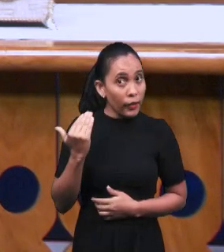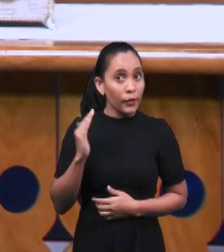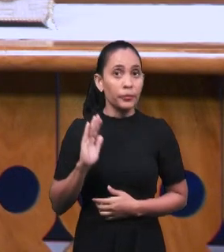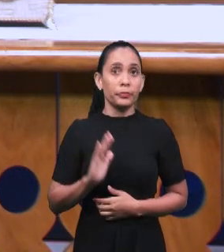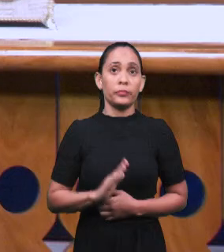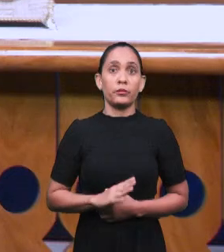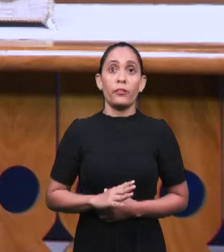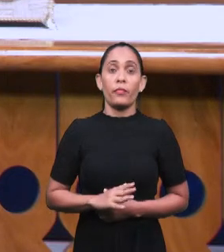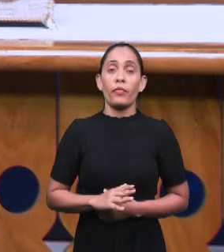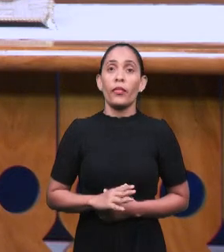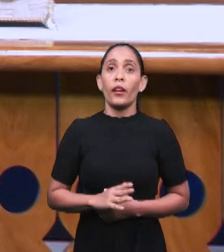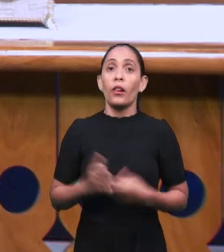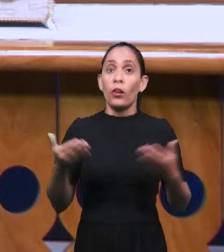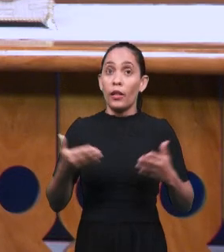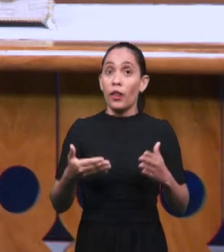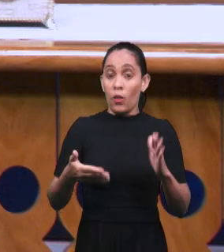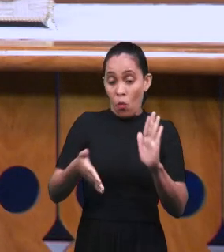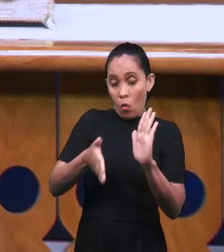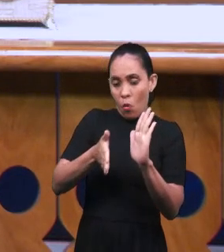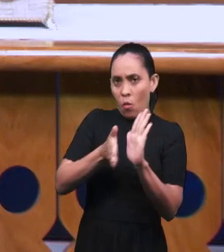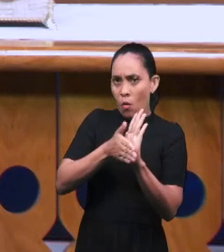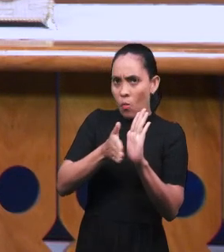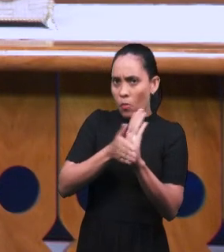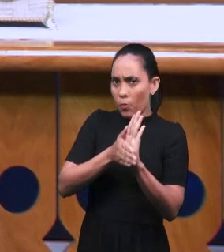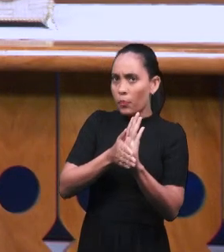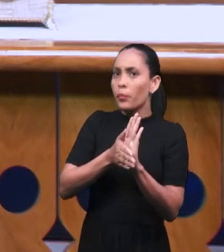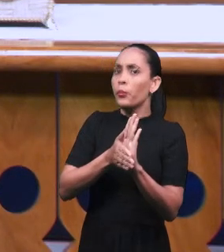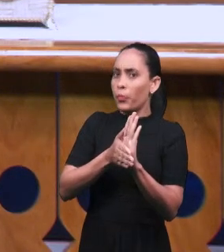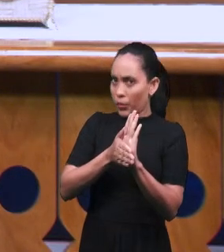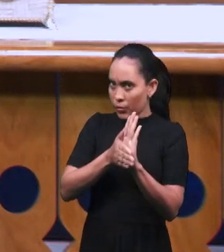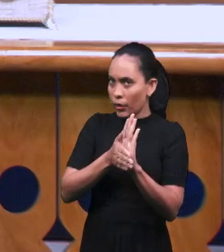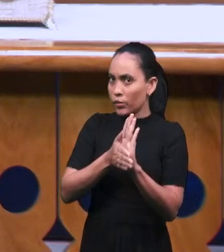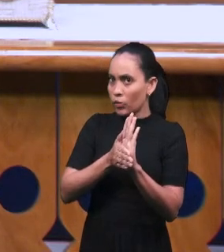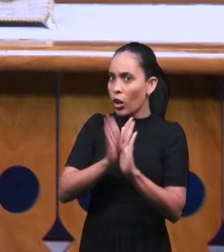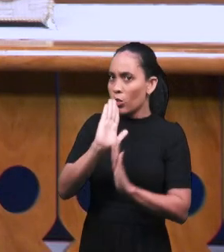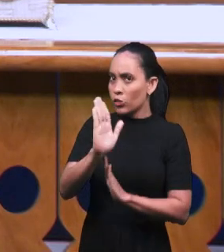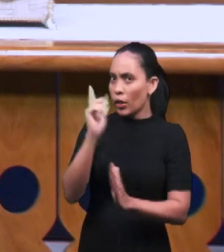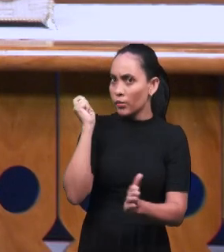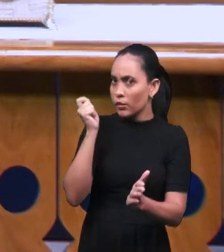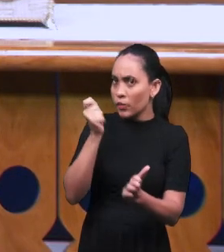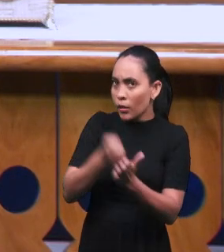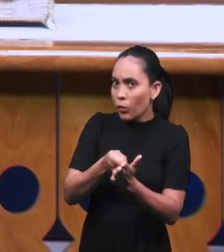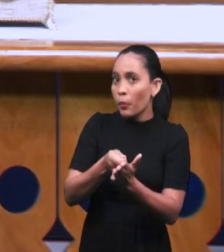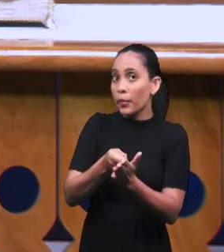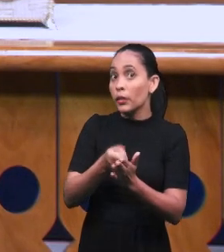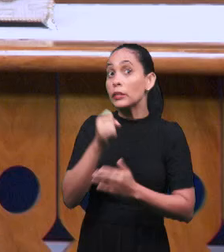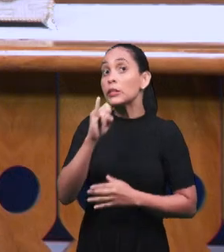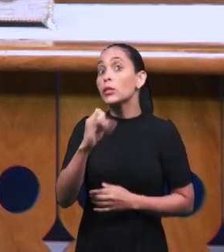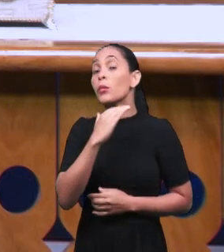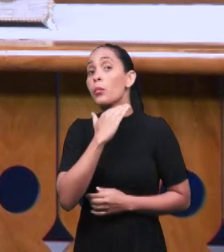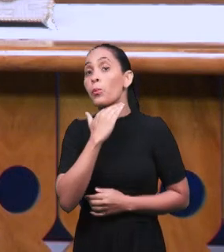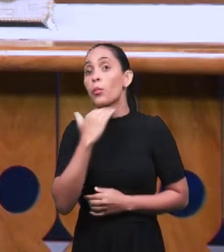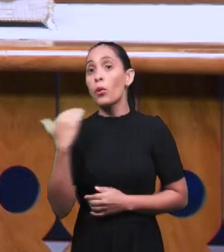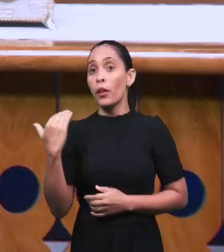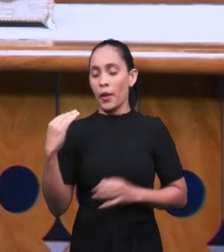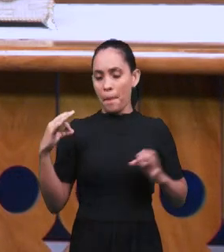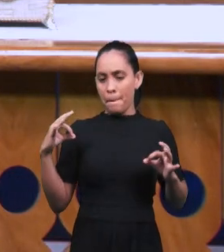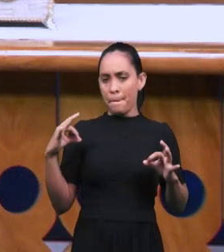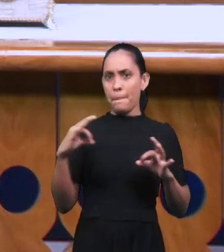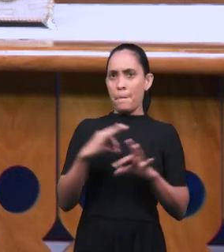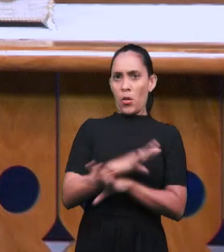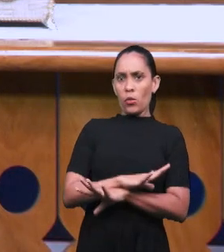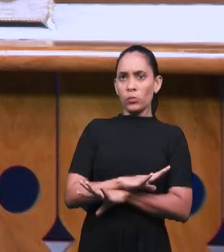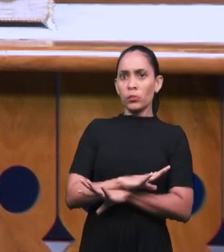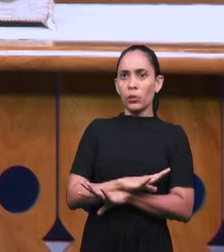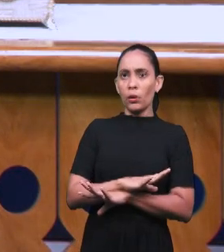está dentro de um projeto. Agora, como é que você vai morrer preparado para